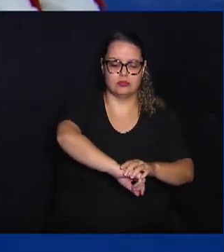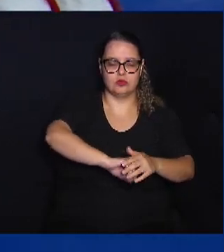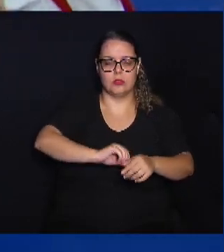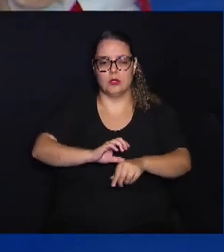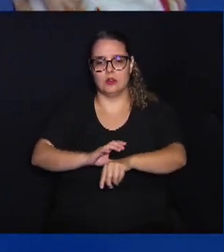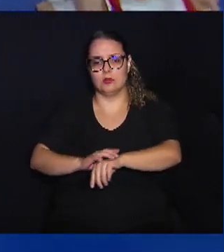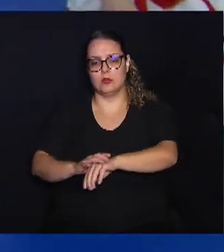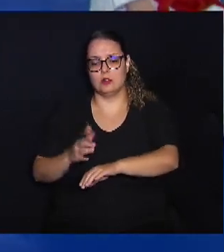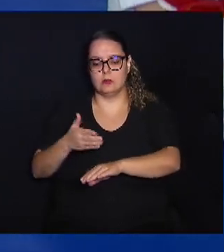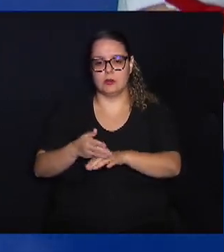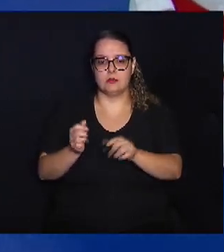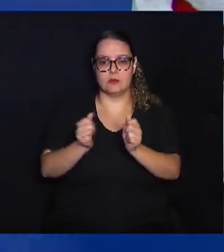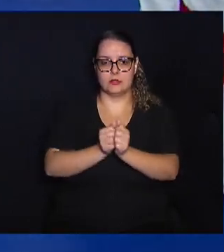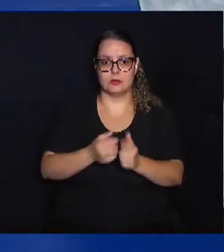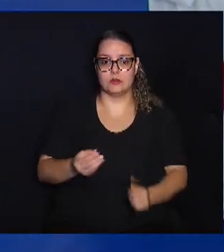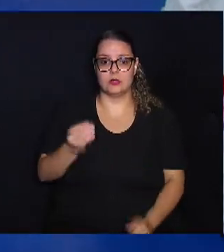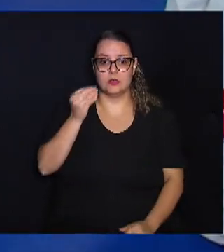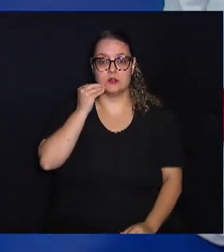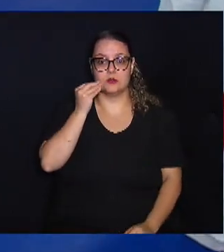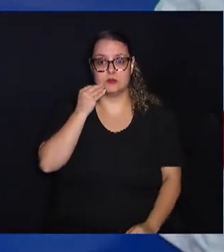participa junto, tentando,